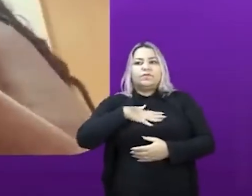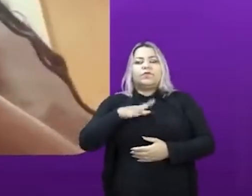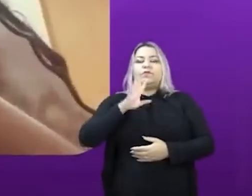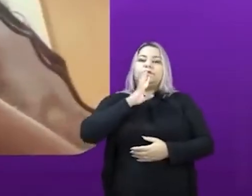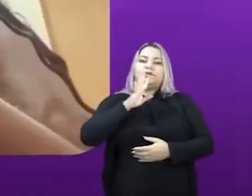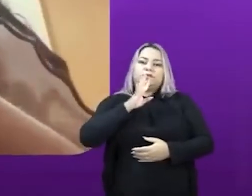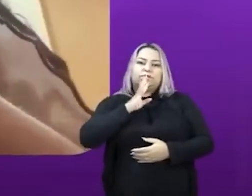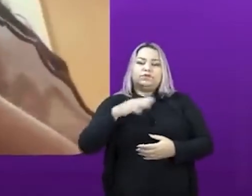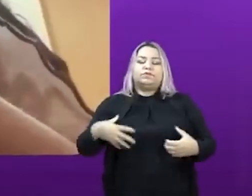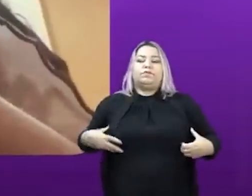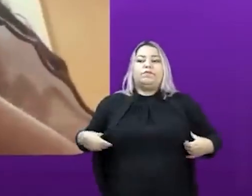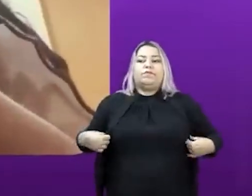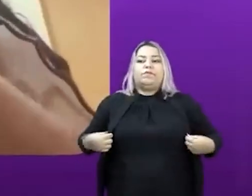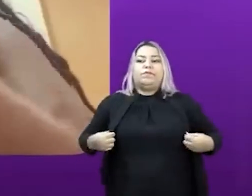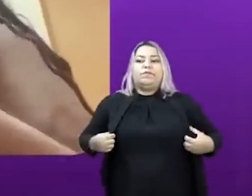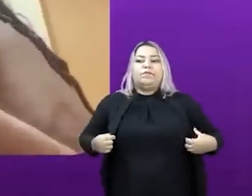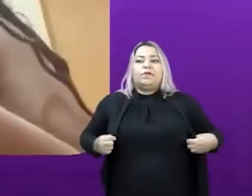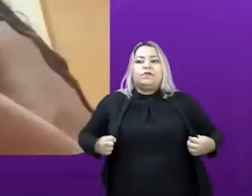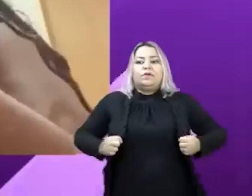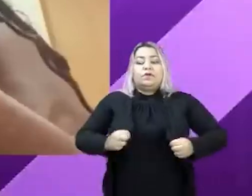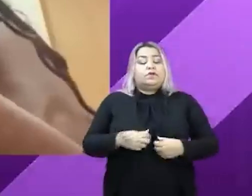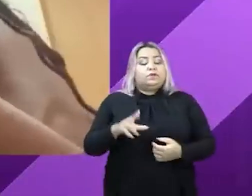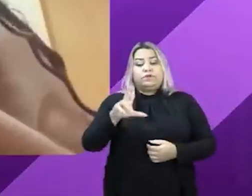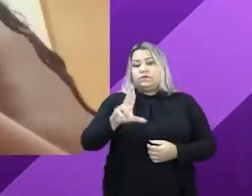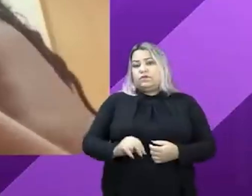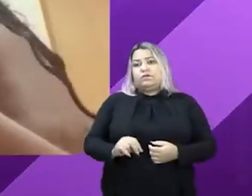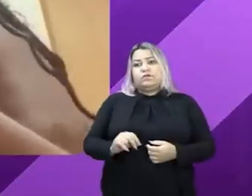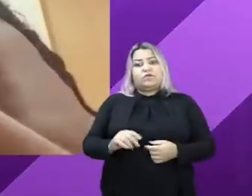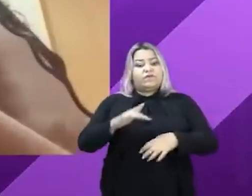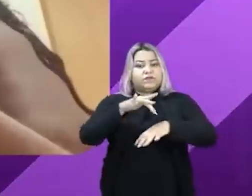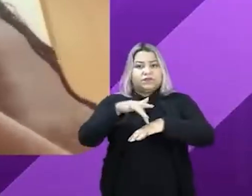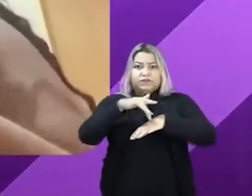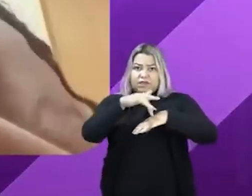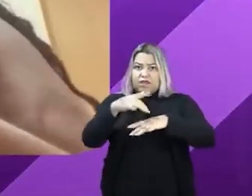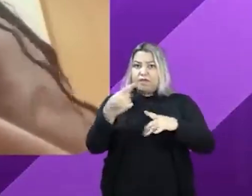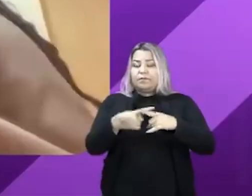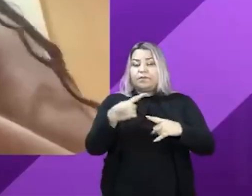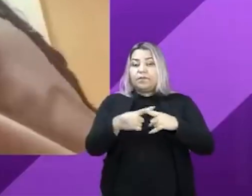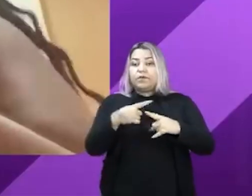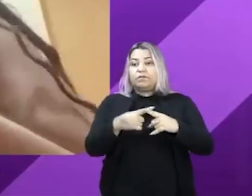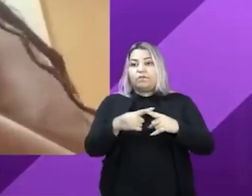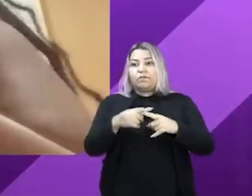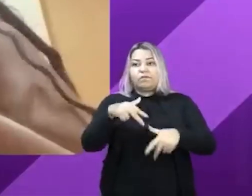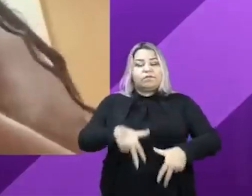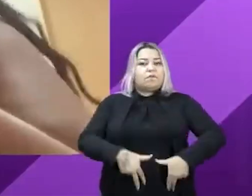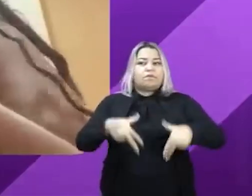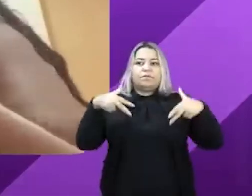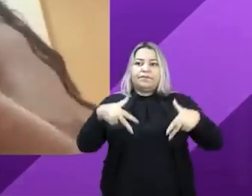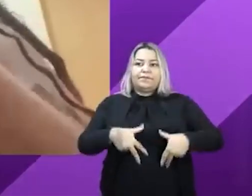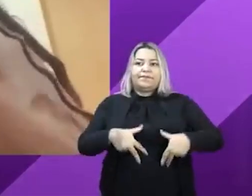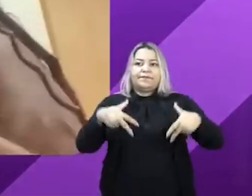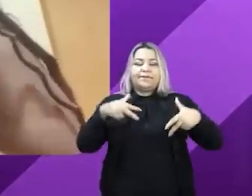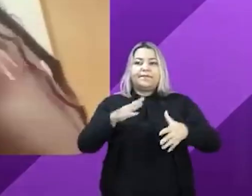famoso, porém ele não me deixava dançar, porque o hip hop a gente tinha